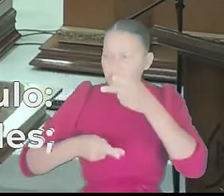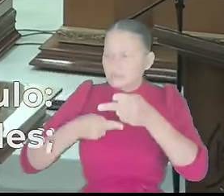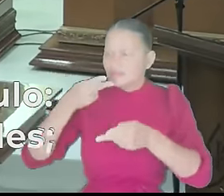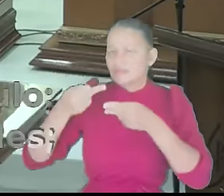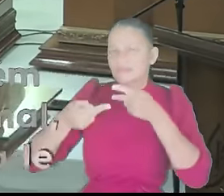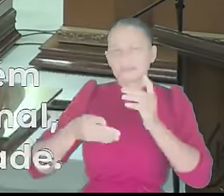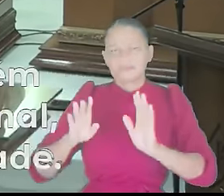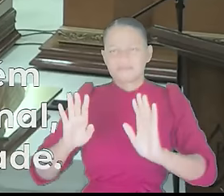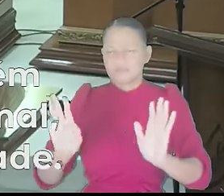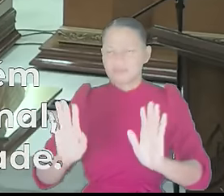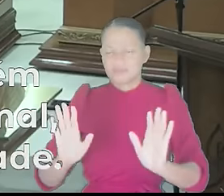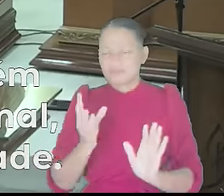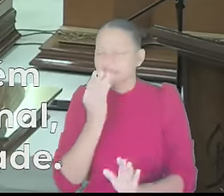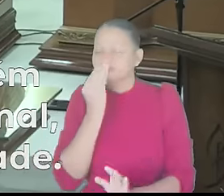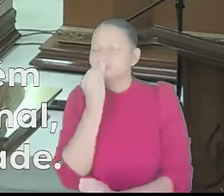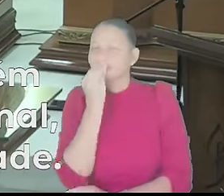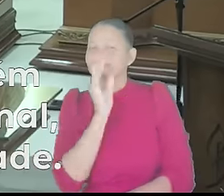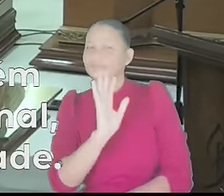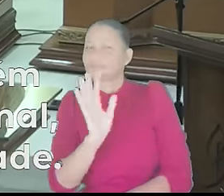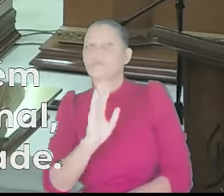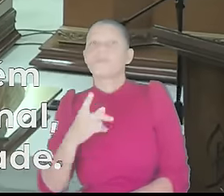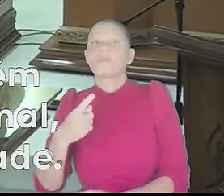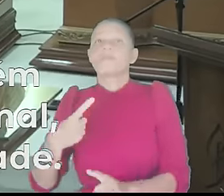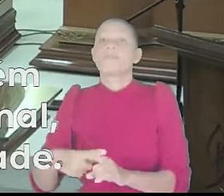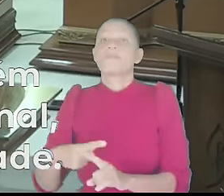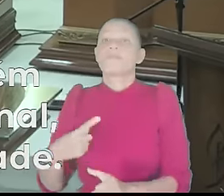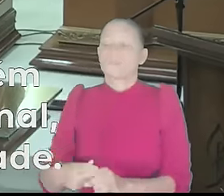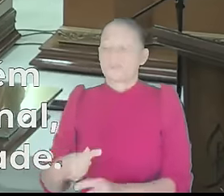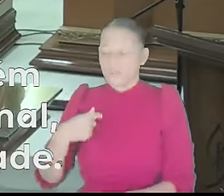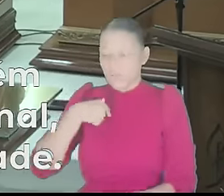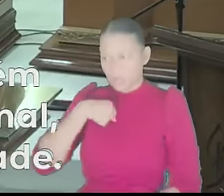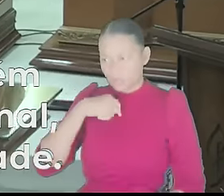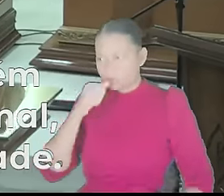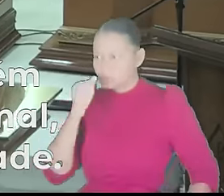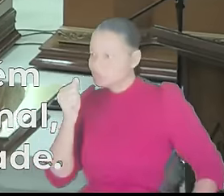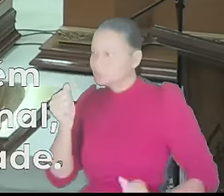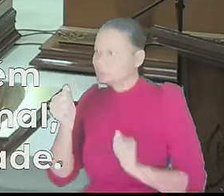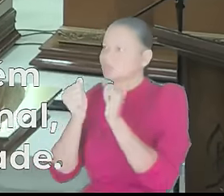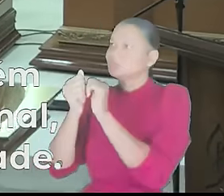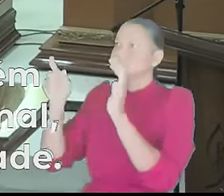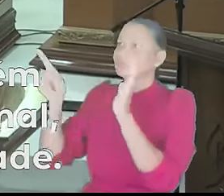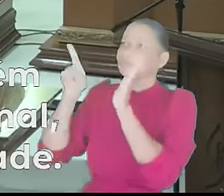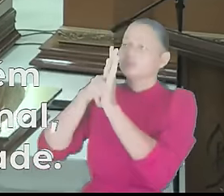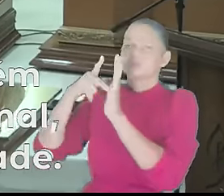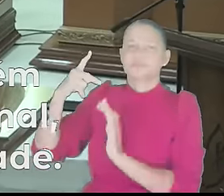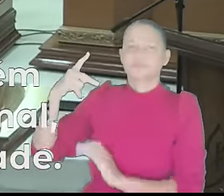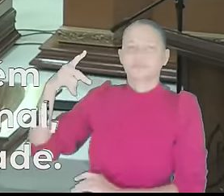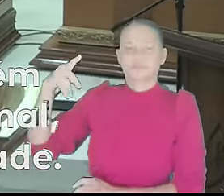te cales, porque eu sou contigo, e